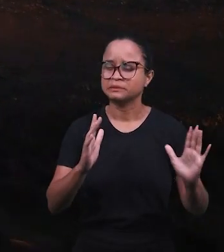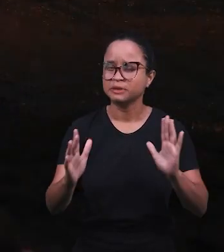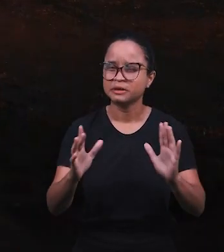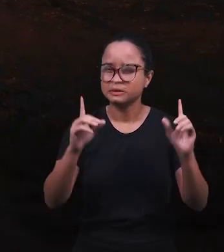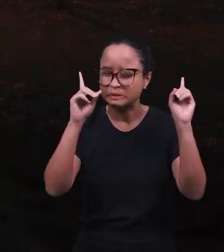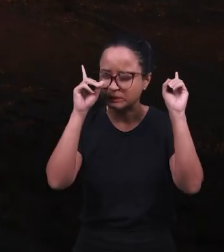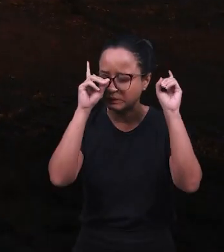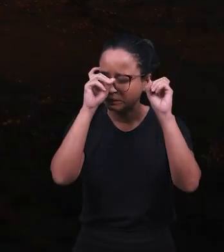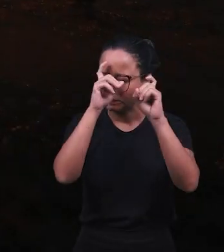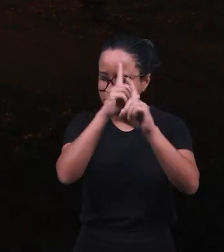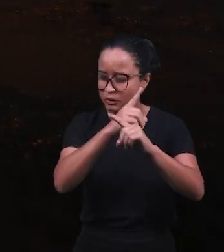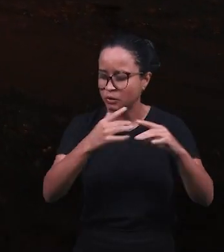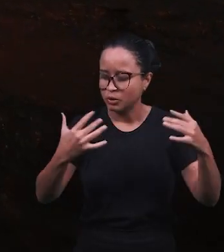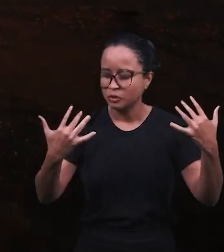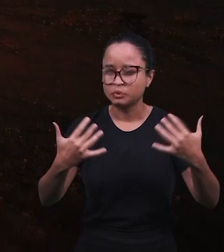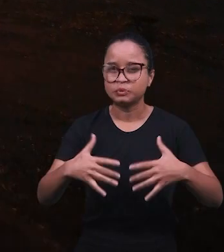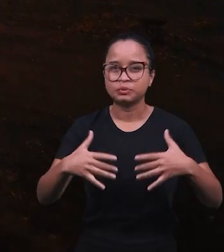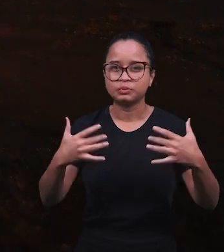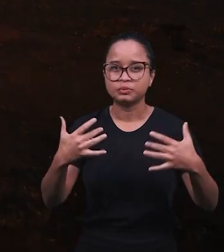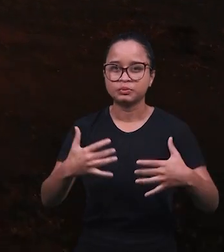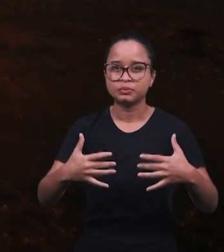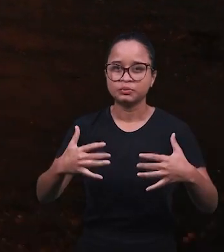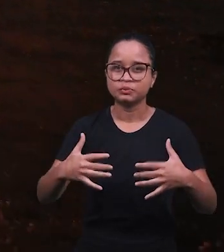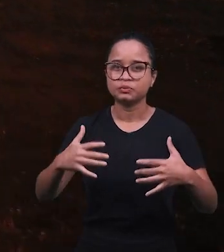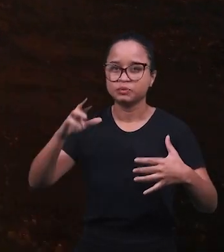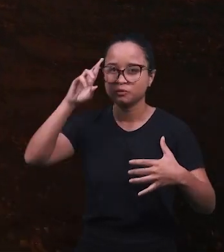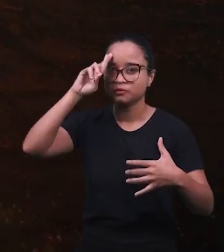Ele tira a